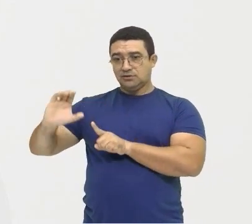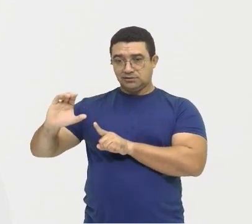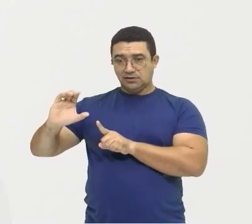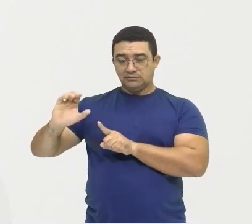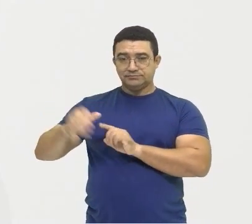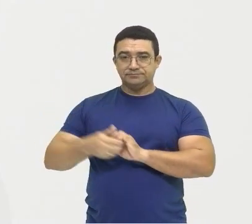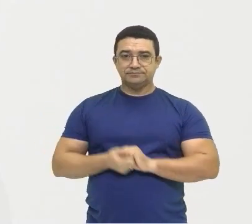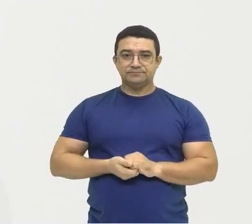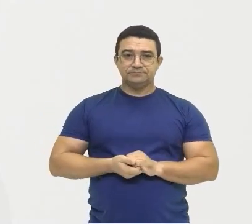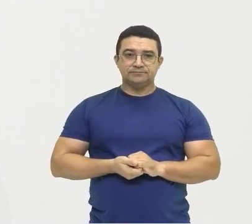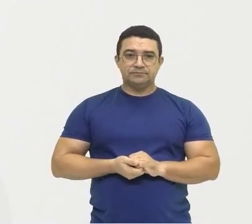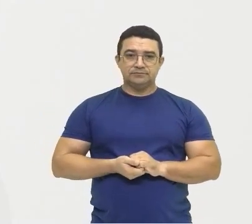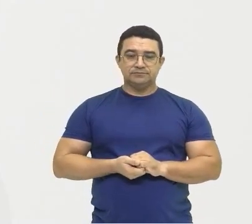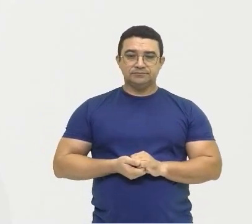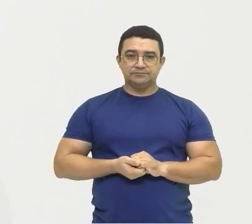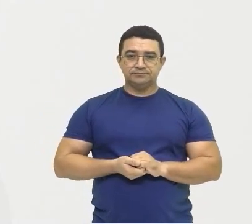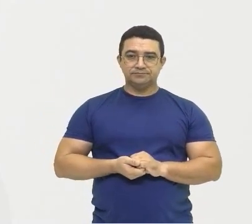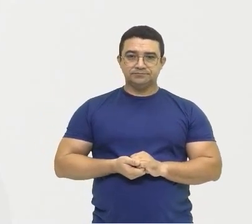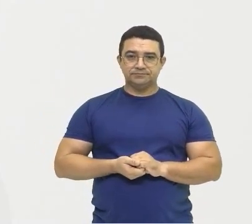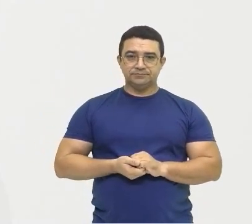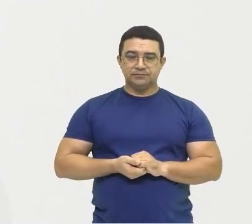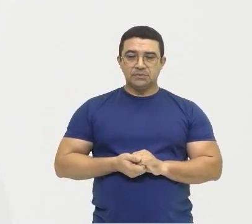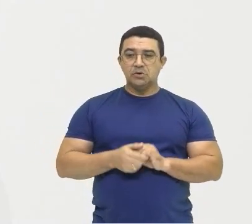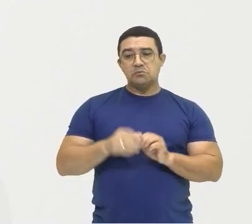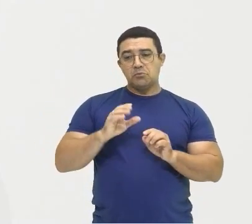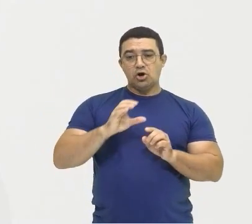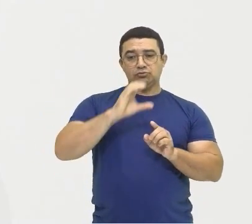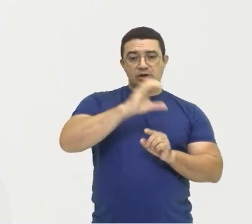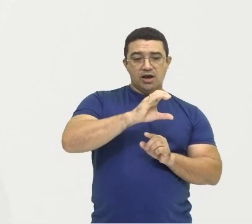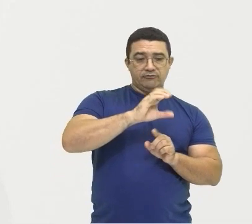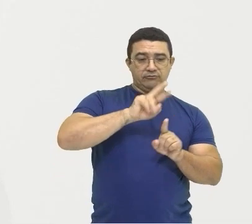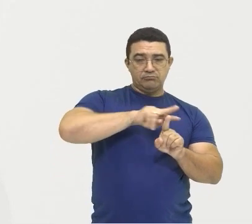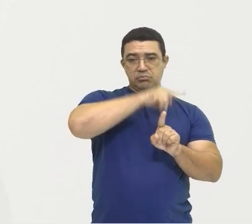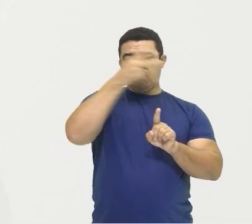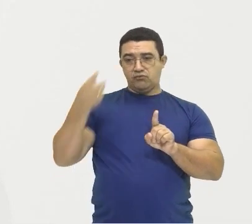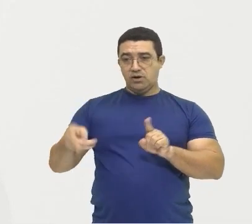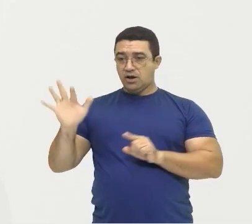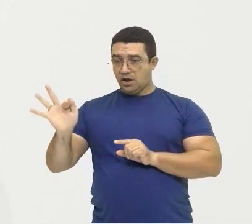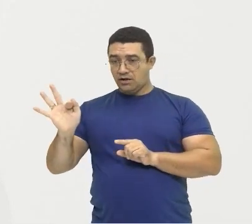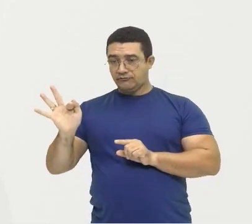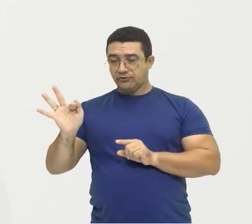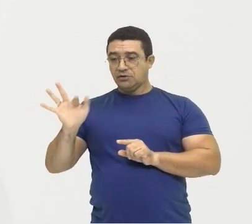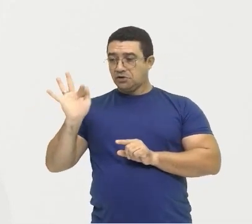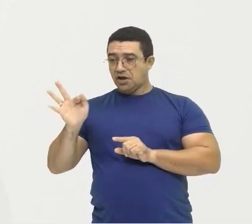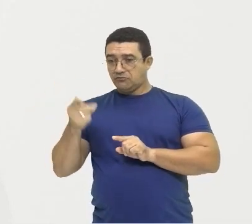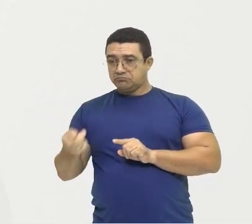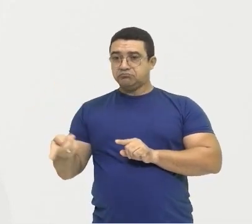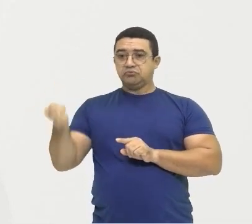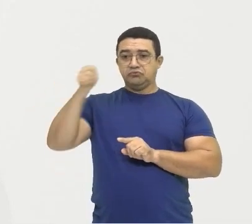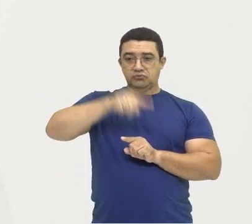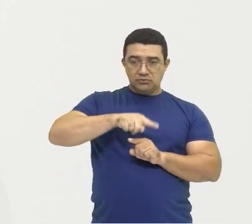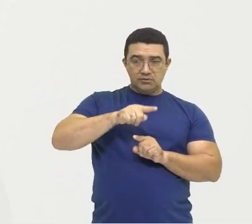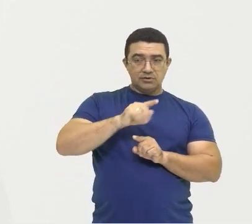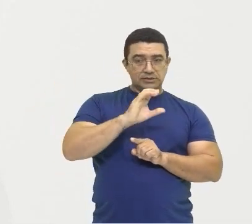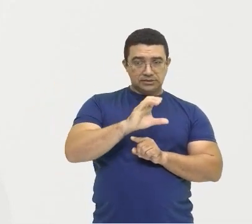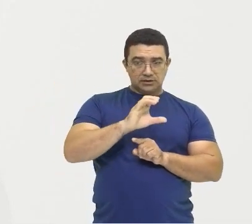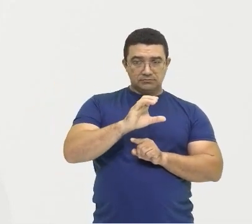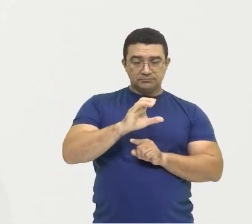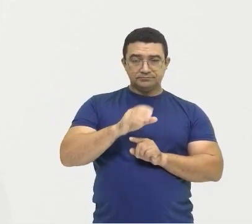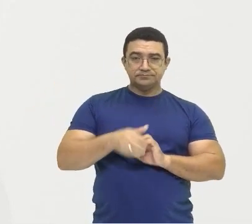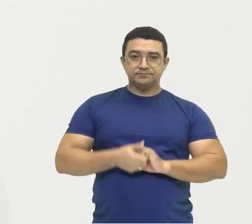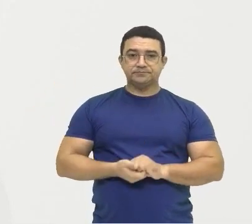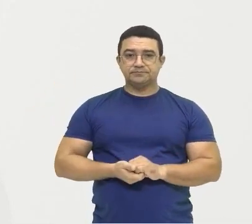e vice-versa, ou seja, o contrário, né? De Fahrenheit para Celsius também. Eu não vou demonstrar, né, como eu não demonstrei durante as